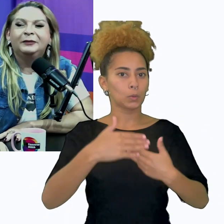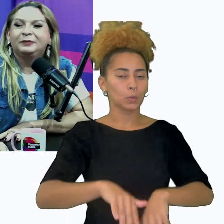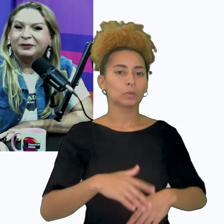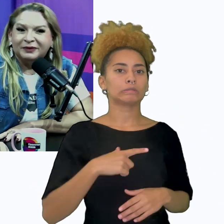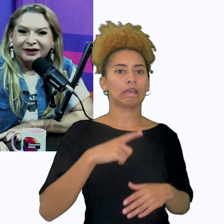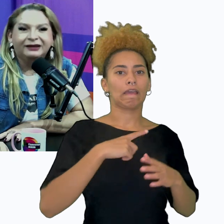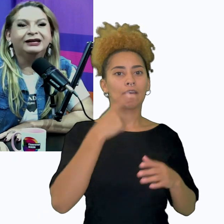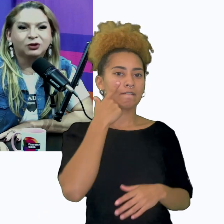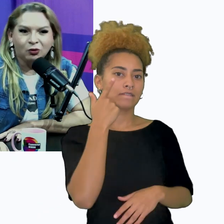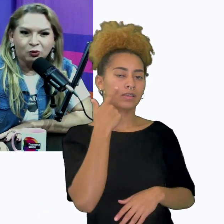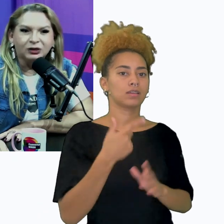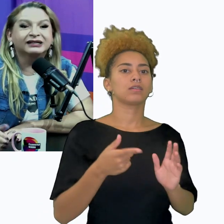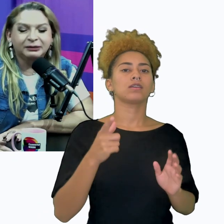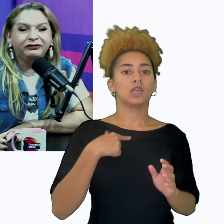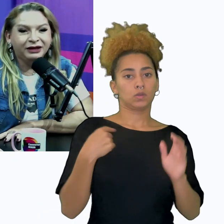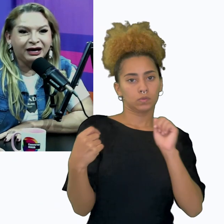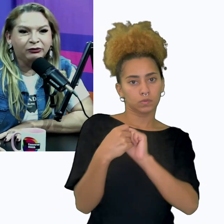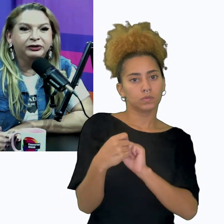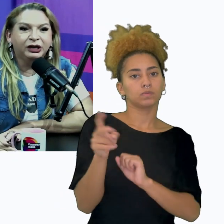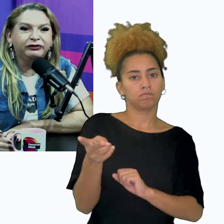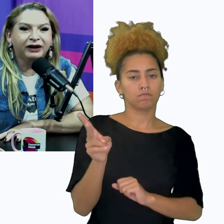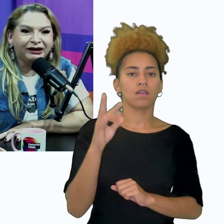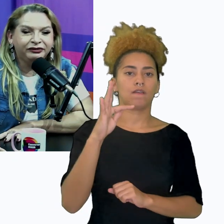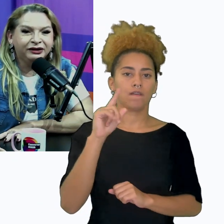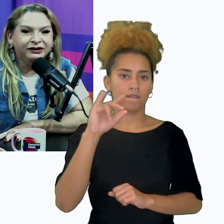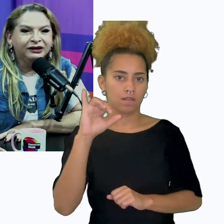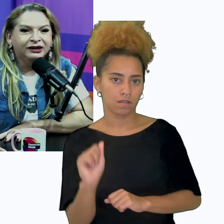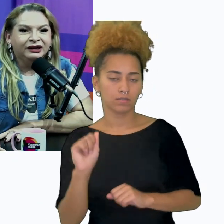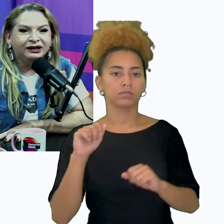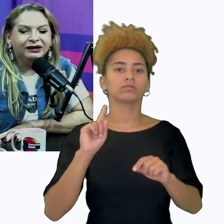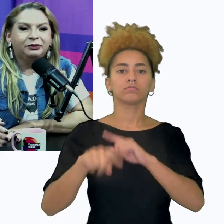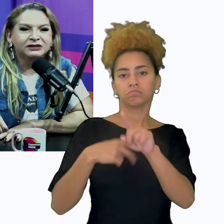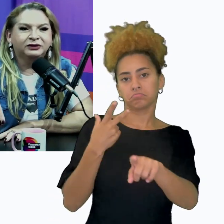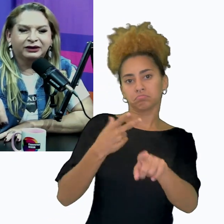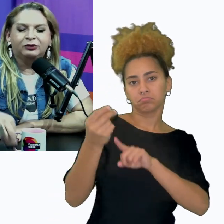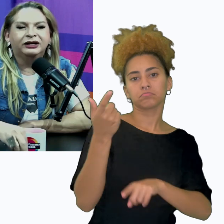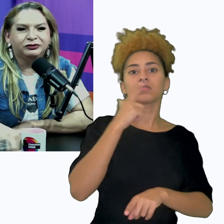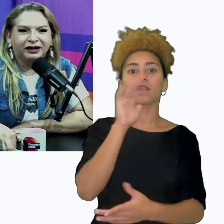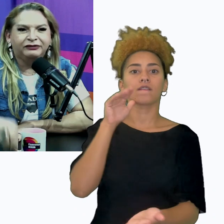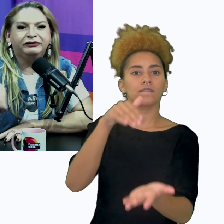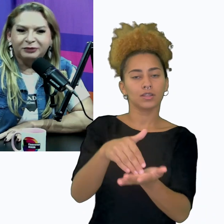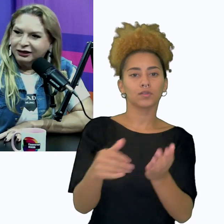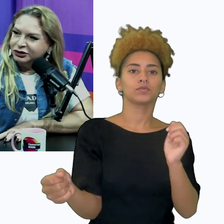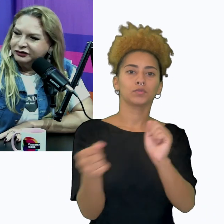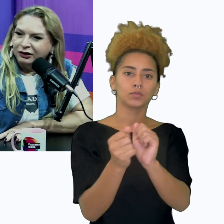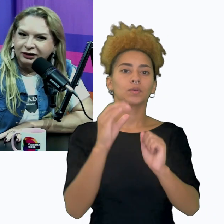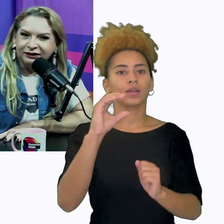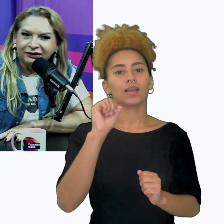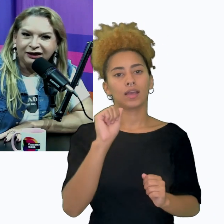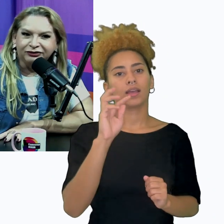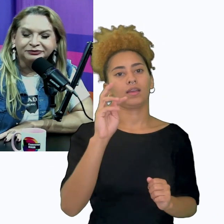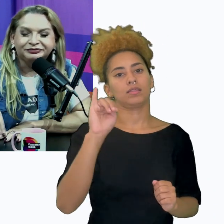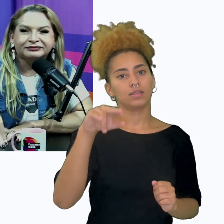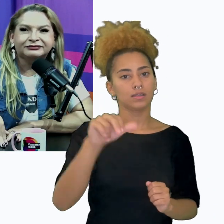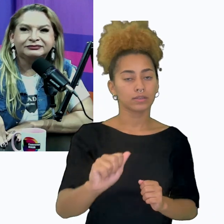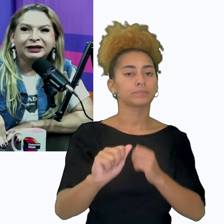Queria ver- concurso eu ainda. queria ver elas Nesse brigando. concurso. A semifinal, fui eu e Flávia. E aí depois eu ganhei de Flávia e fui pra grande final com a Catrina